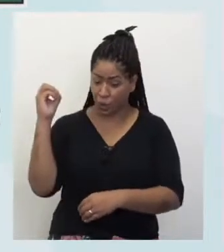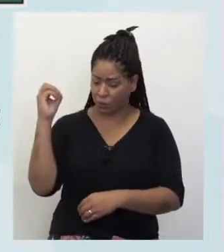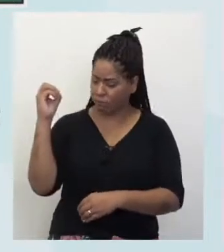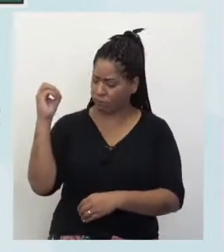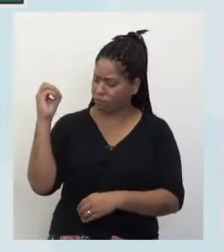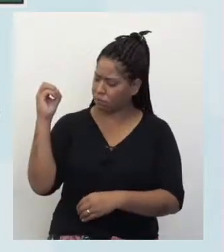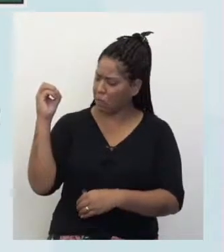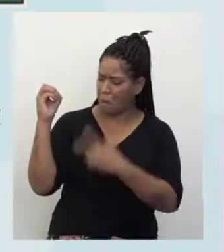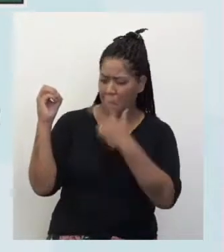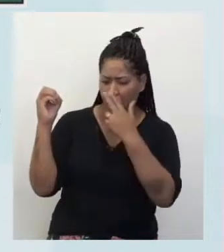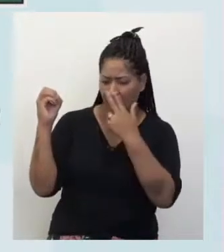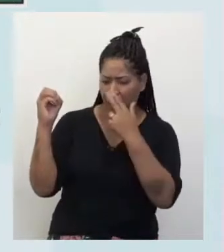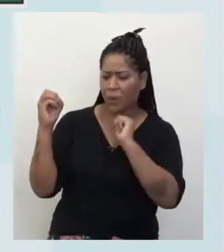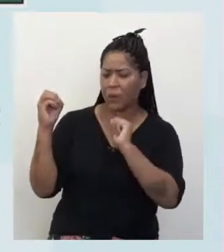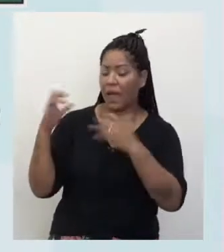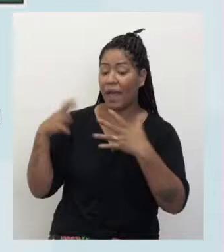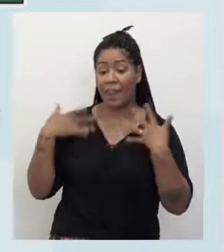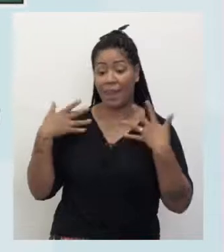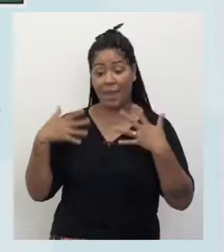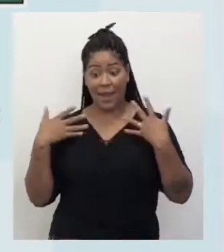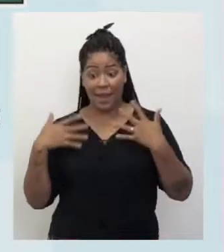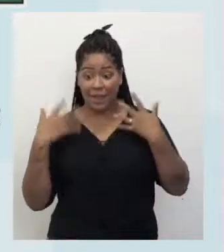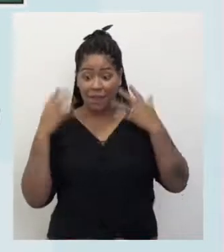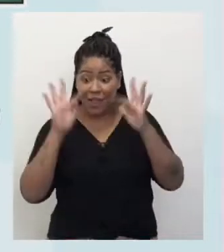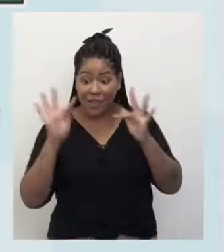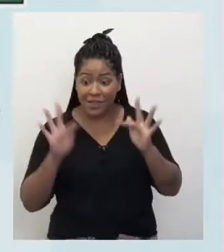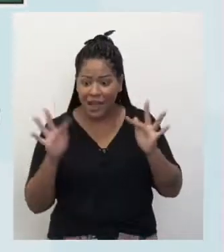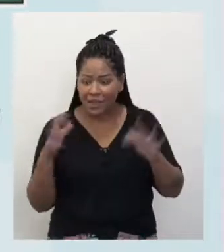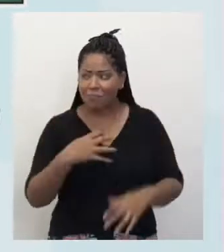alegria, felicidade, emoção.